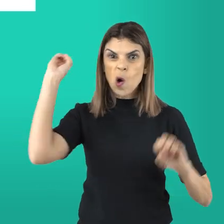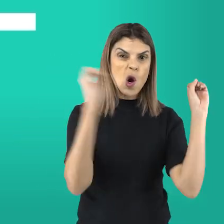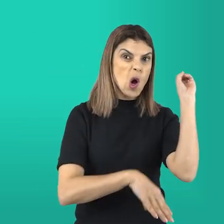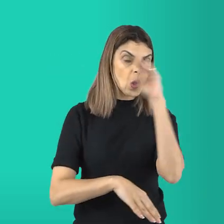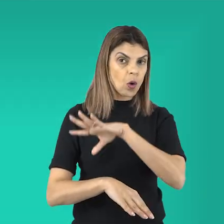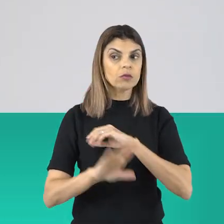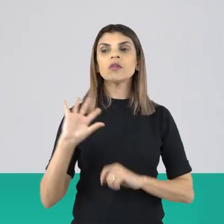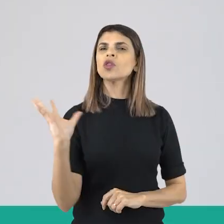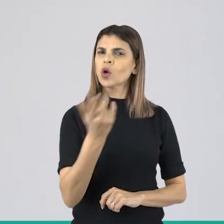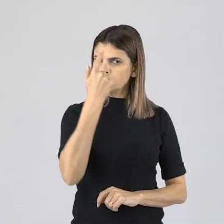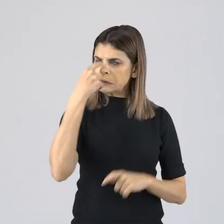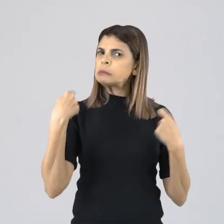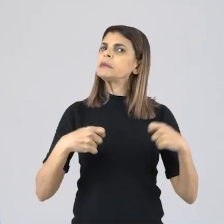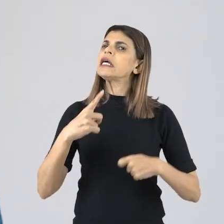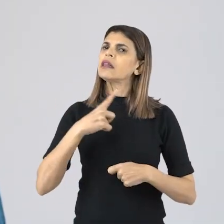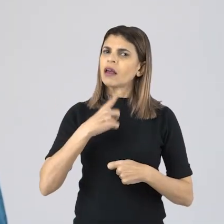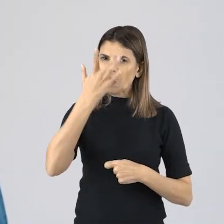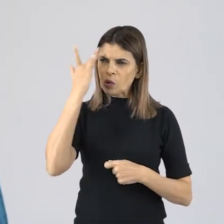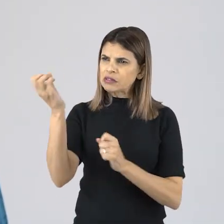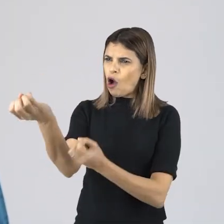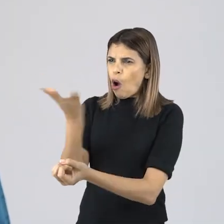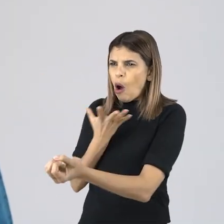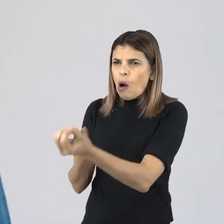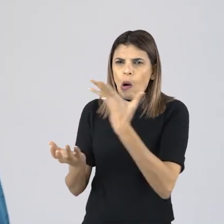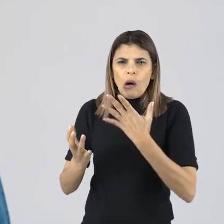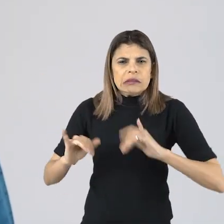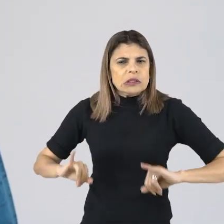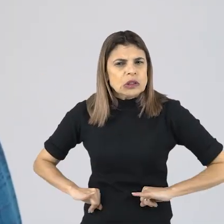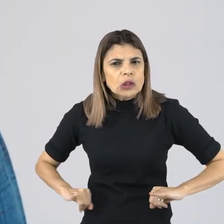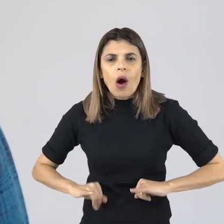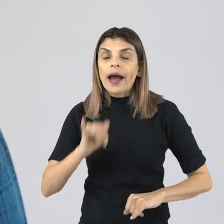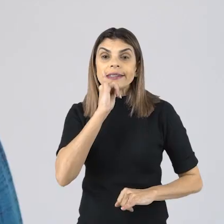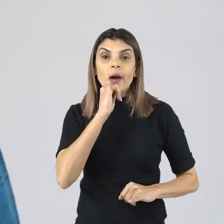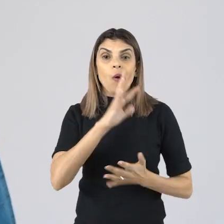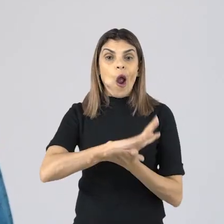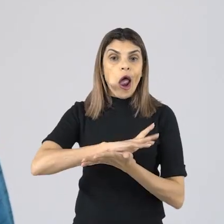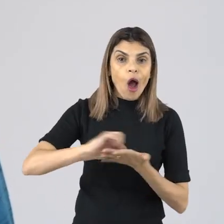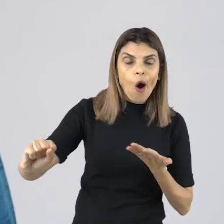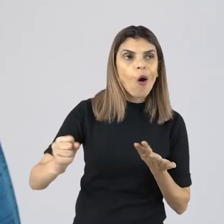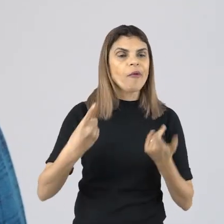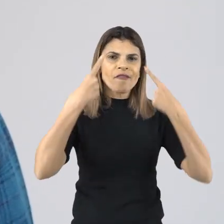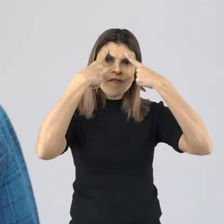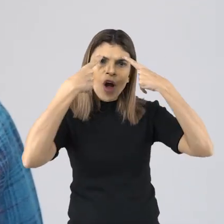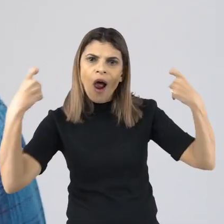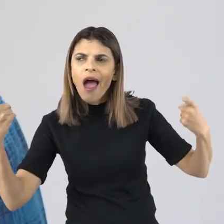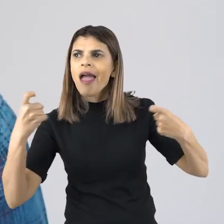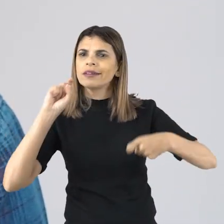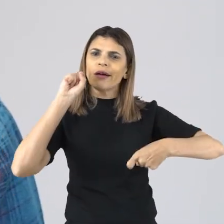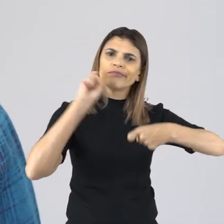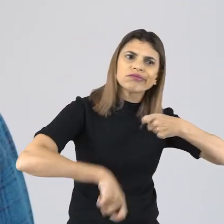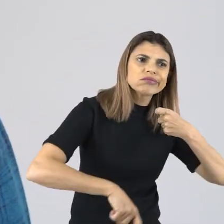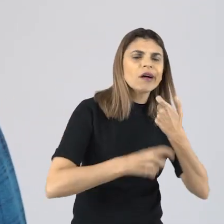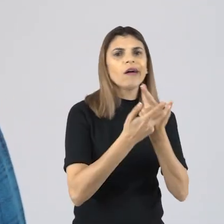algo em todos nós que clamam por justiça quando ouvimos as coisas terríveis que as pessoas sofrem. Coisas como o roubo, a violência, a escravidão e o abuso. E